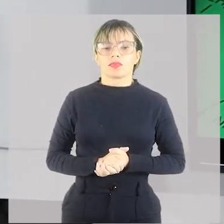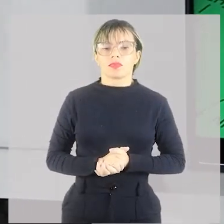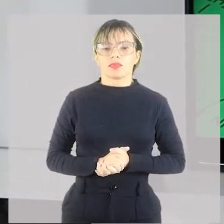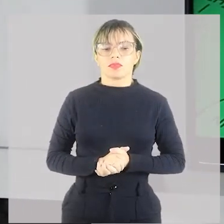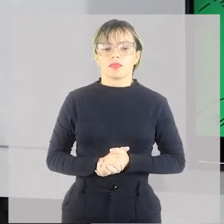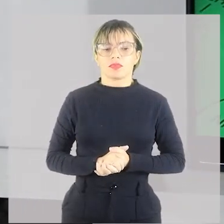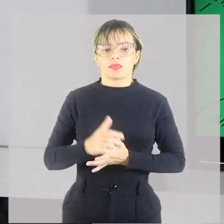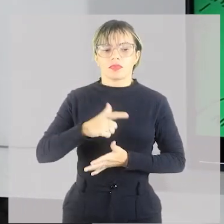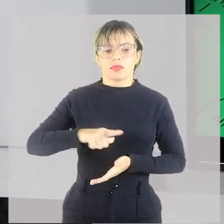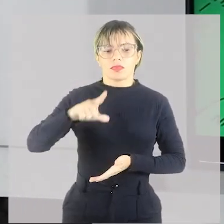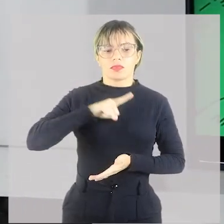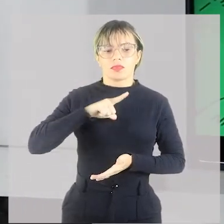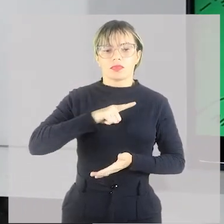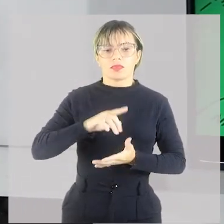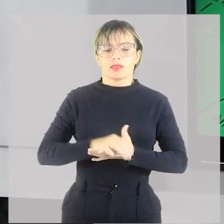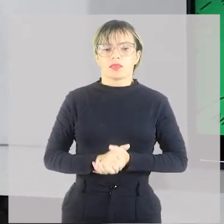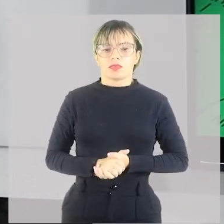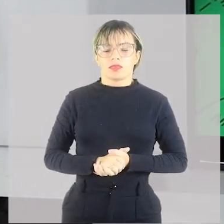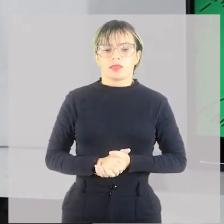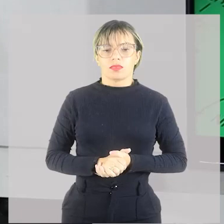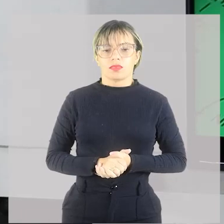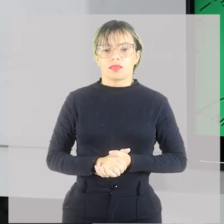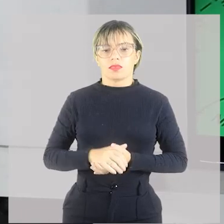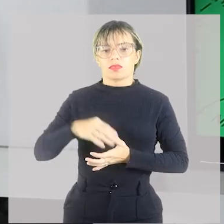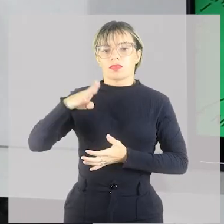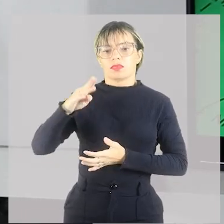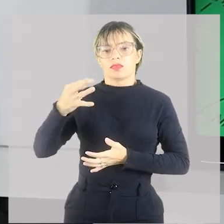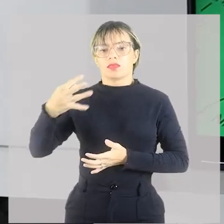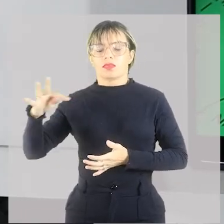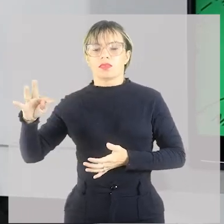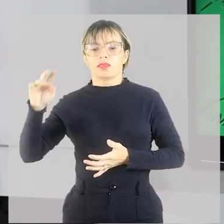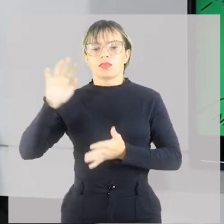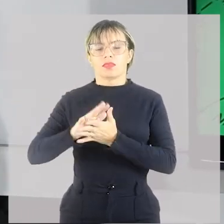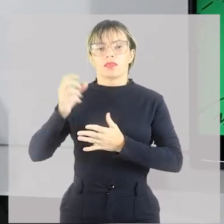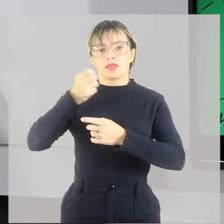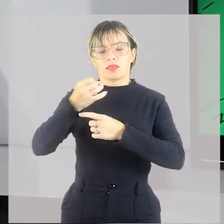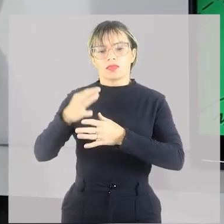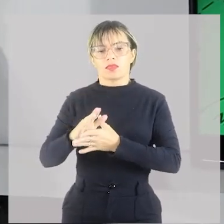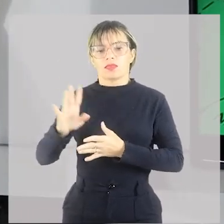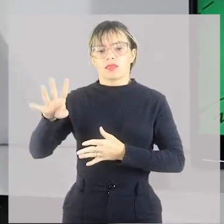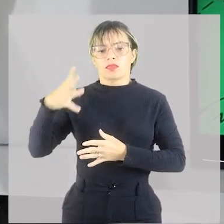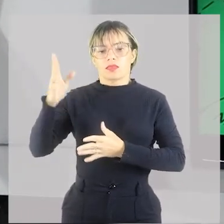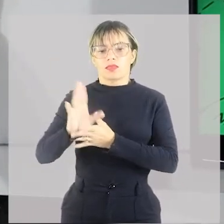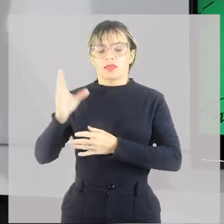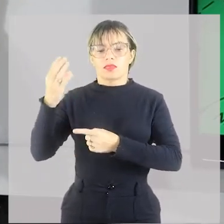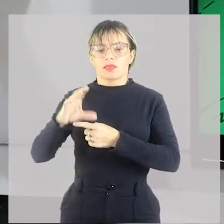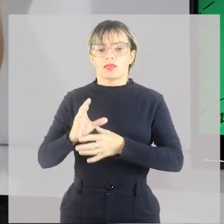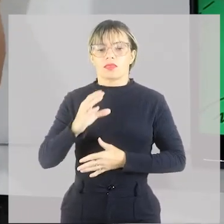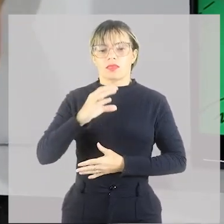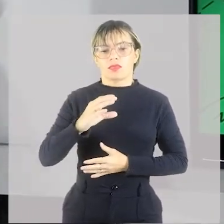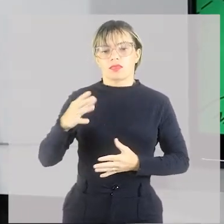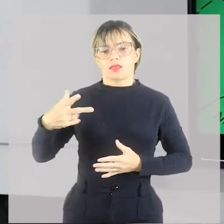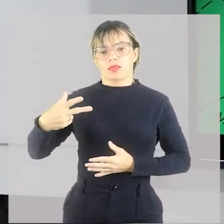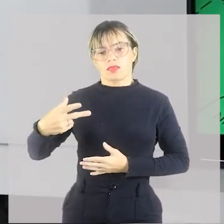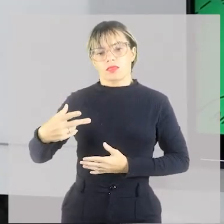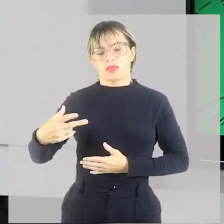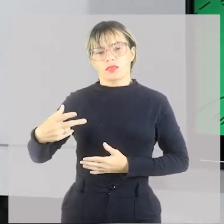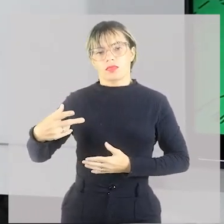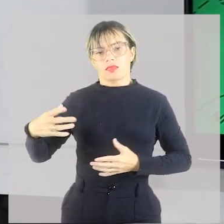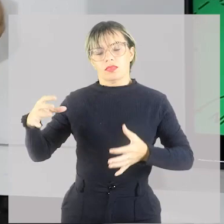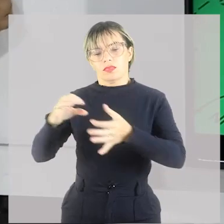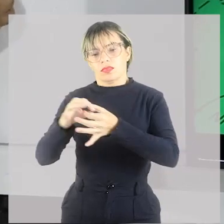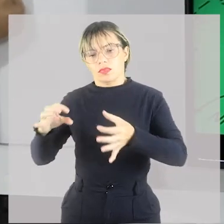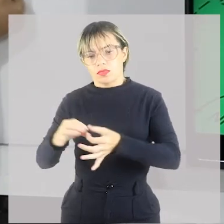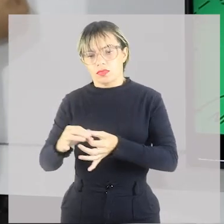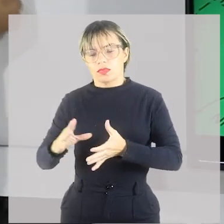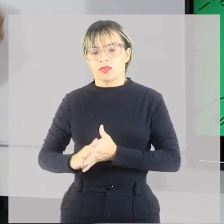Bem aqui você tem but 4. Se ele falou cis, eu já boto logo aqui, ó. Se ele falou cis, eu já vou